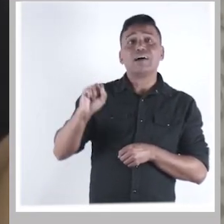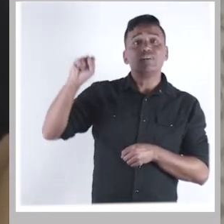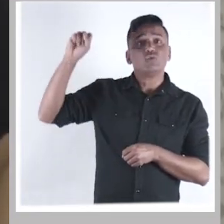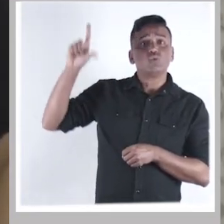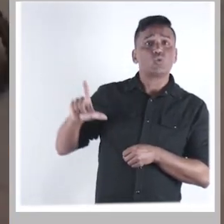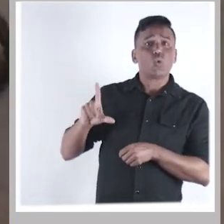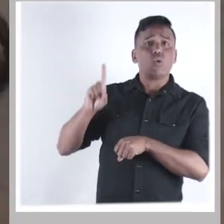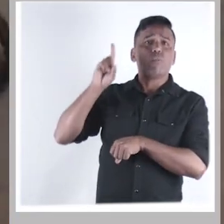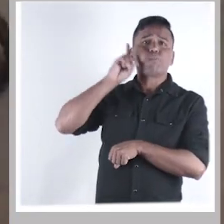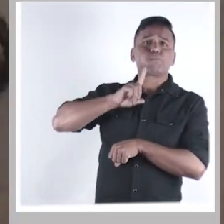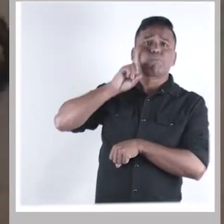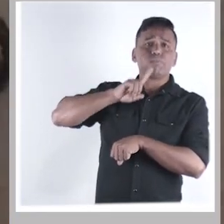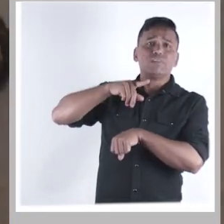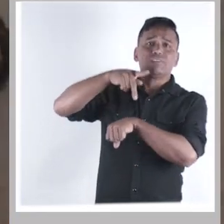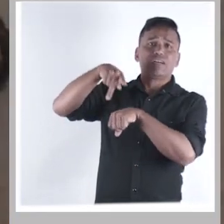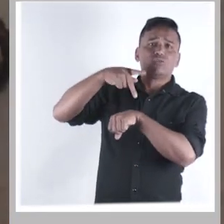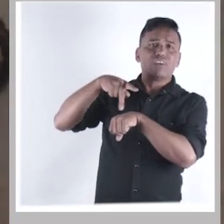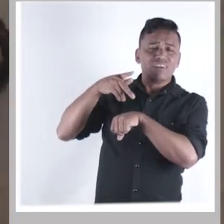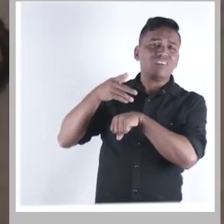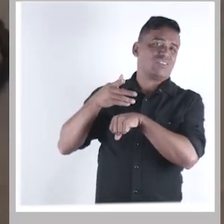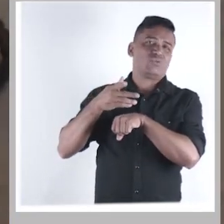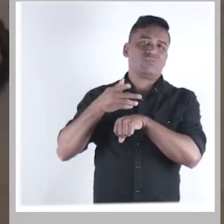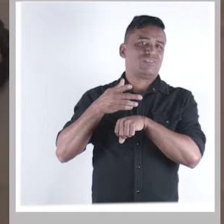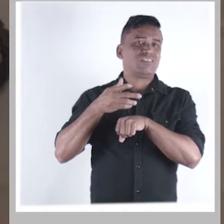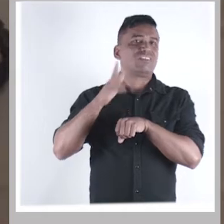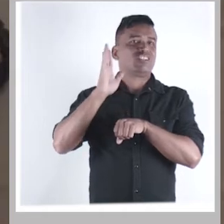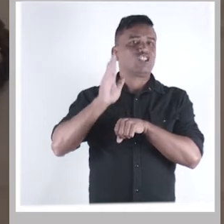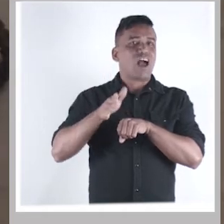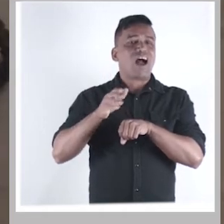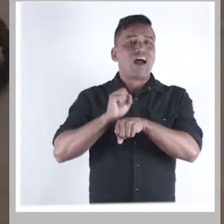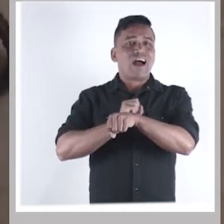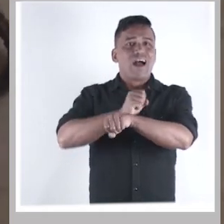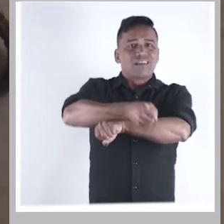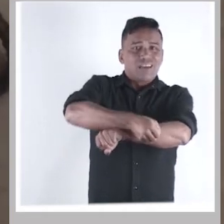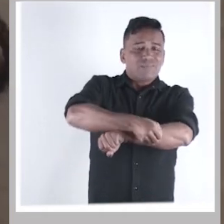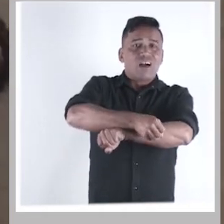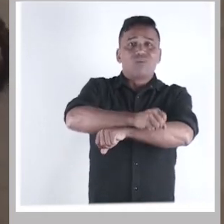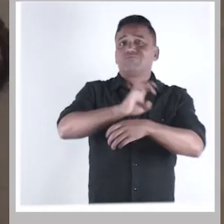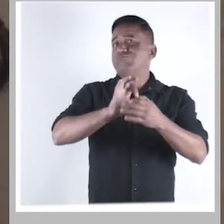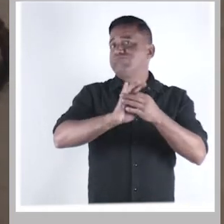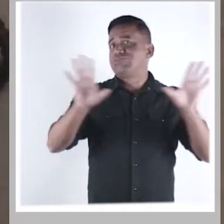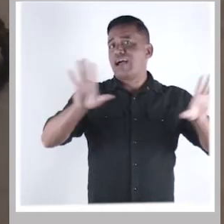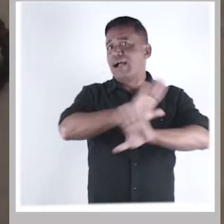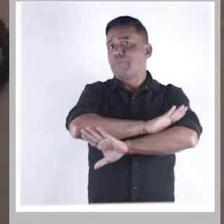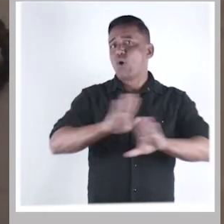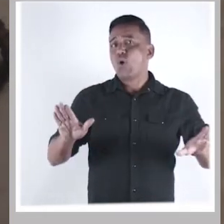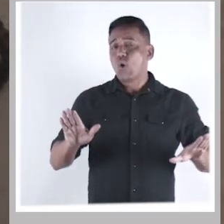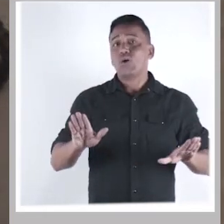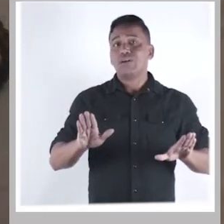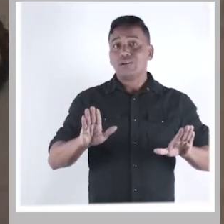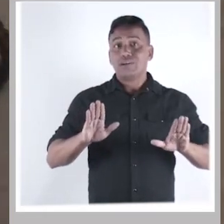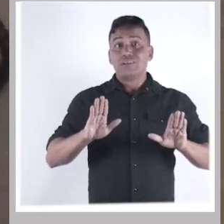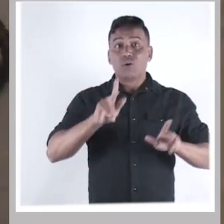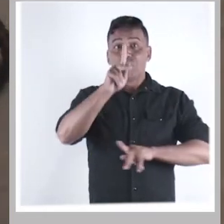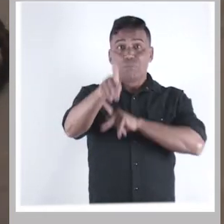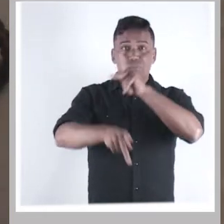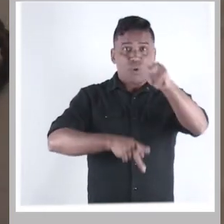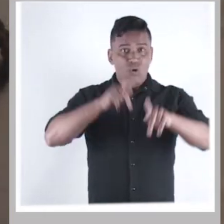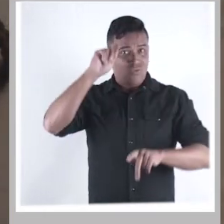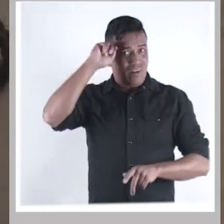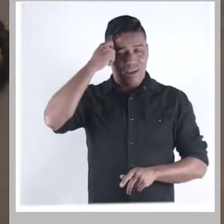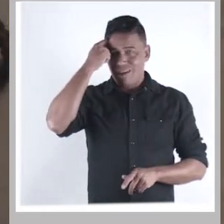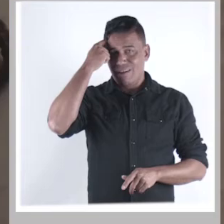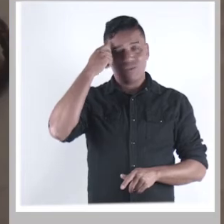né? Décadas depois da abolição, né? E os negros ali ainda não tinham